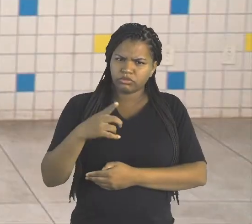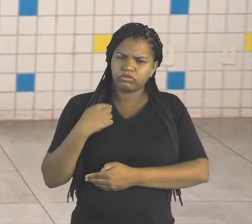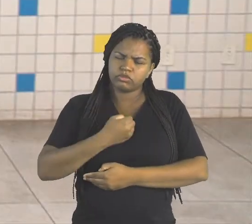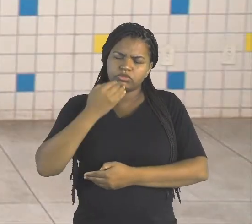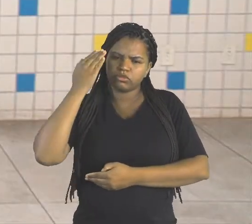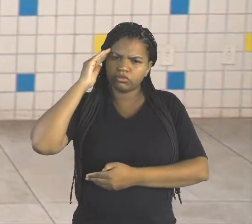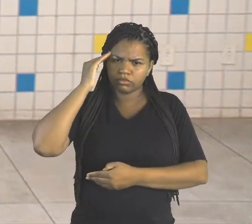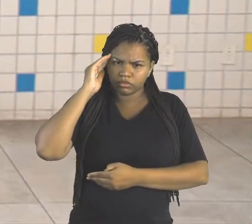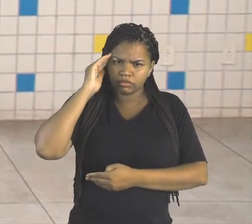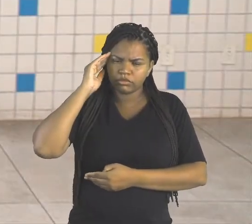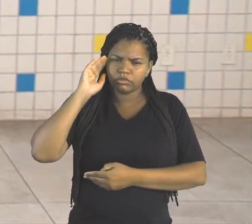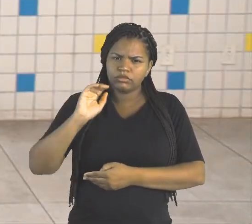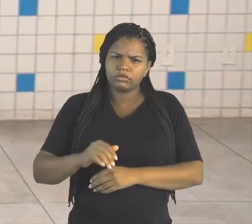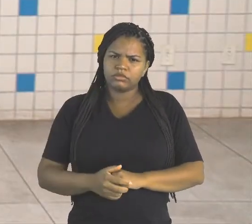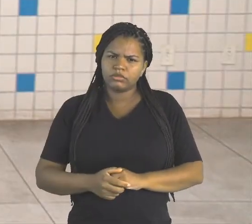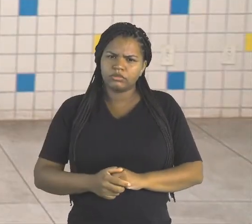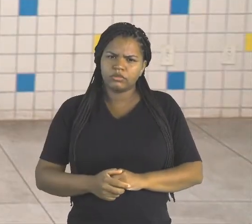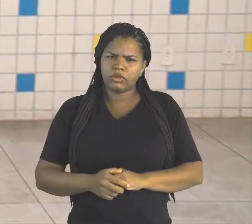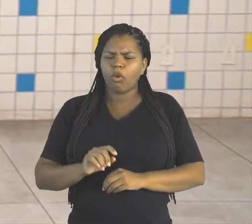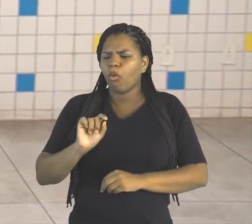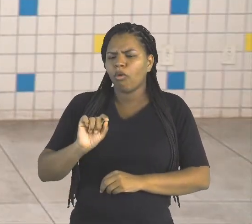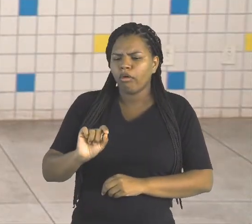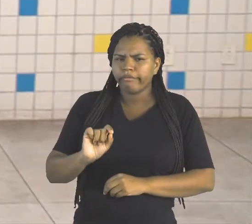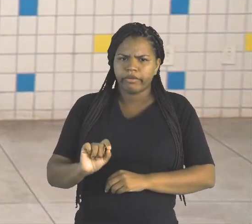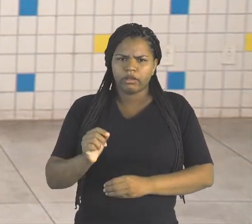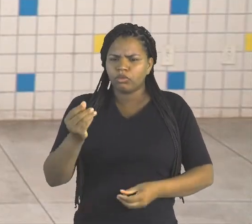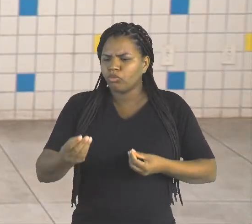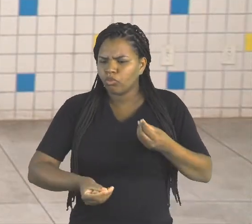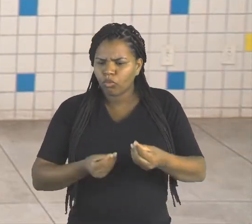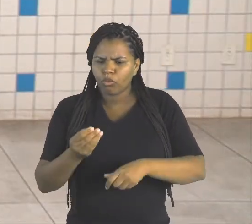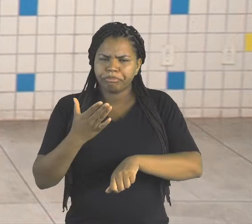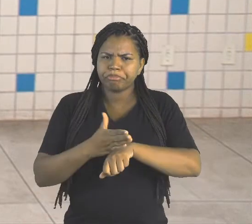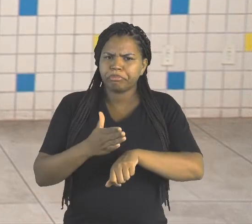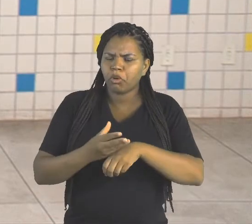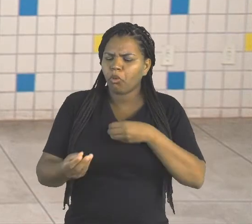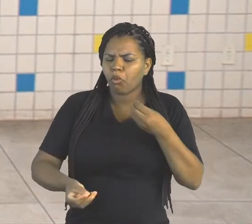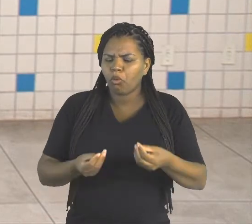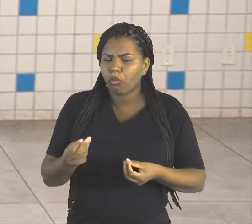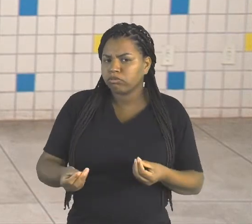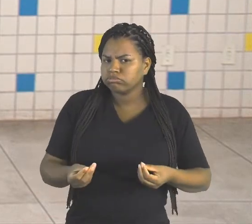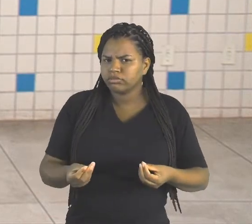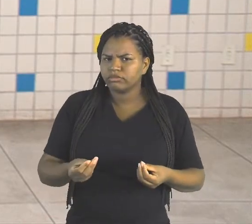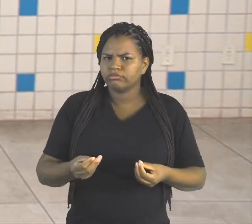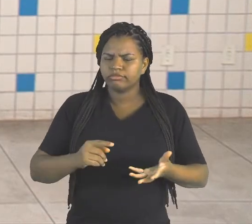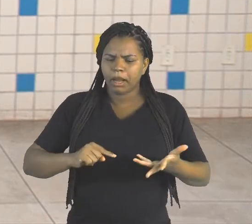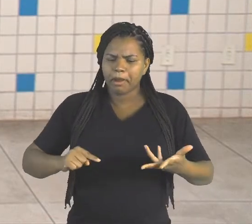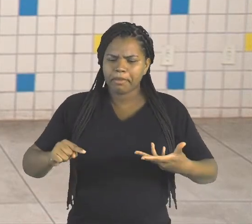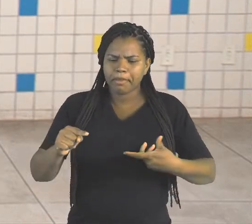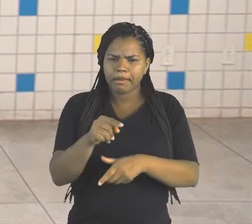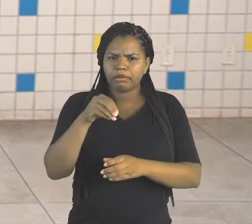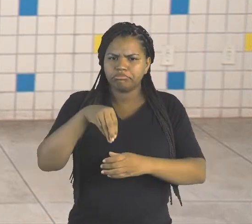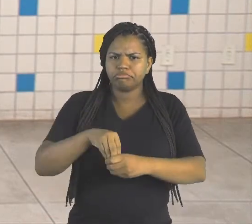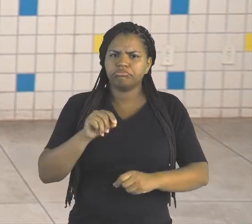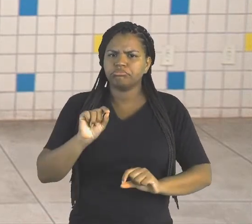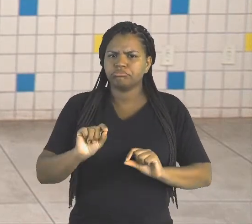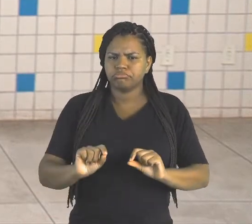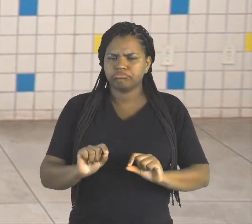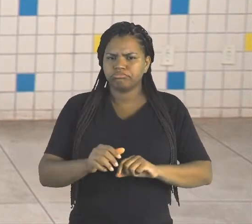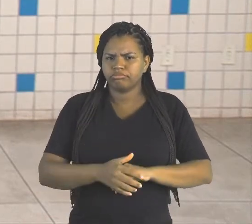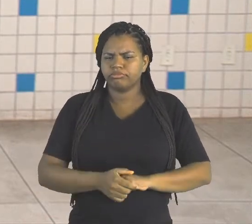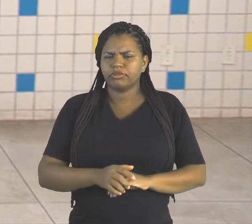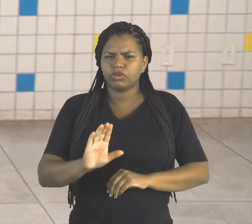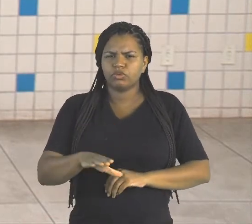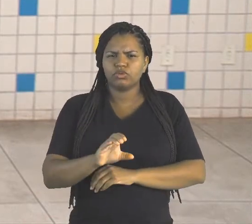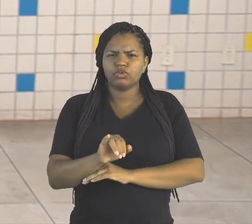o que é, como ele funciona na prática e quais são os elementos que compõem. Um circuito elétrico